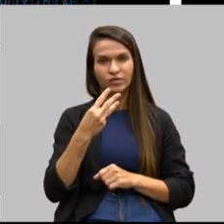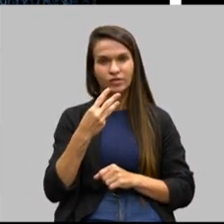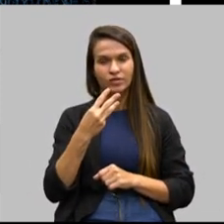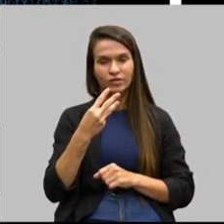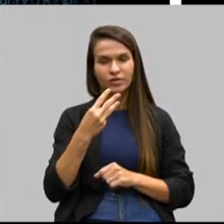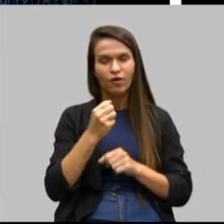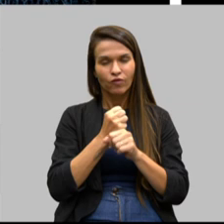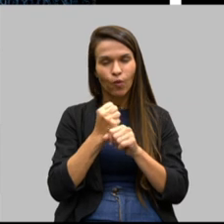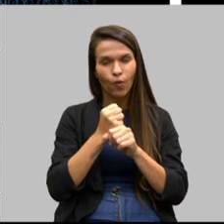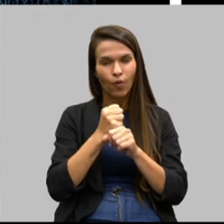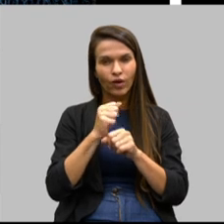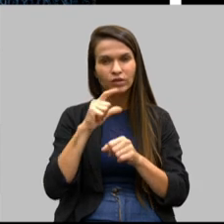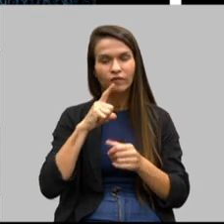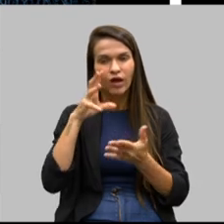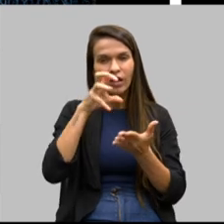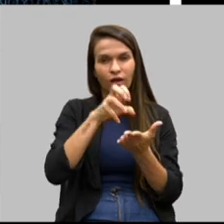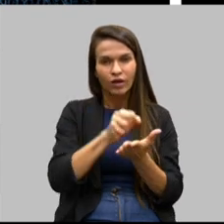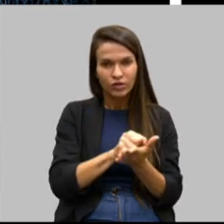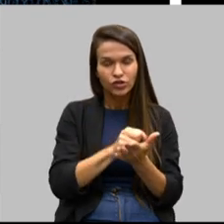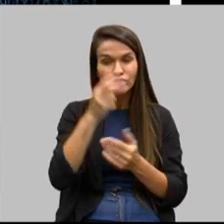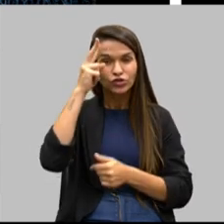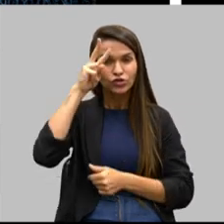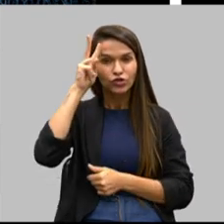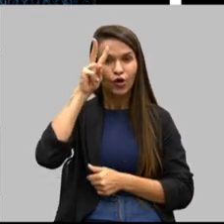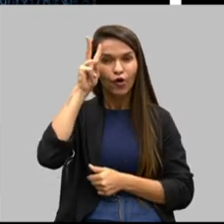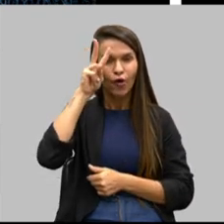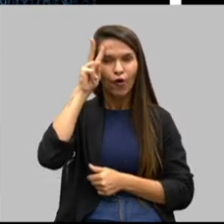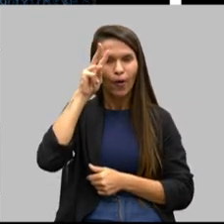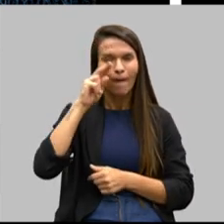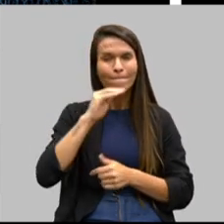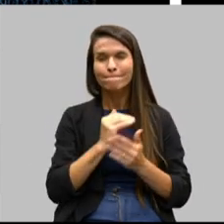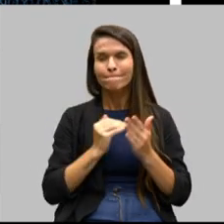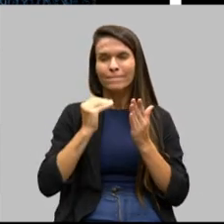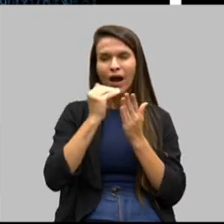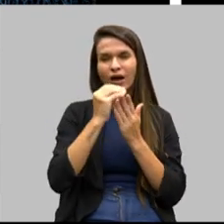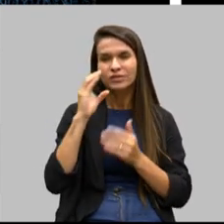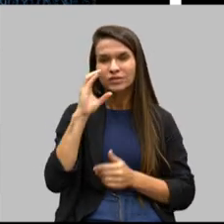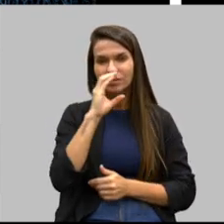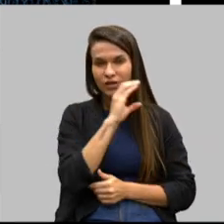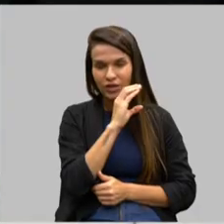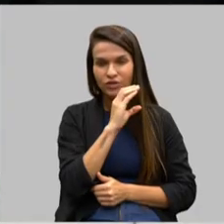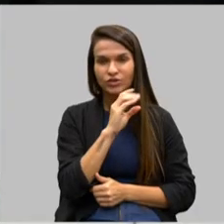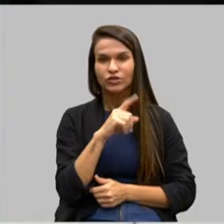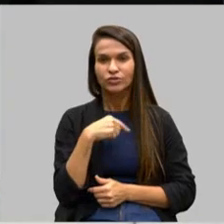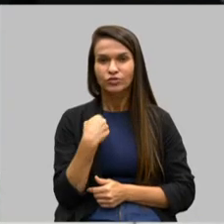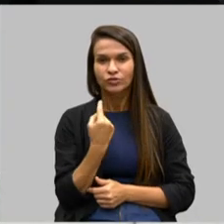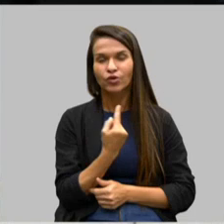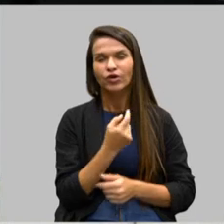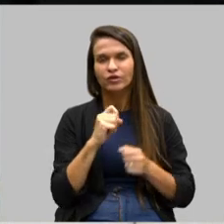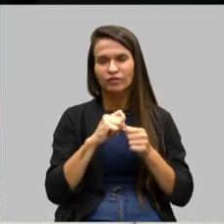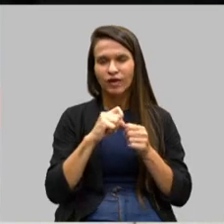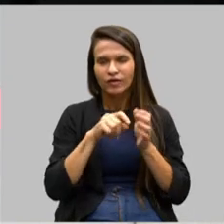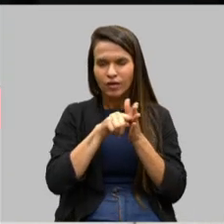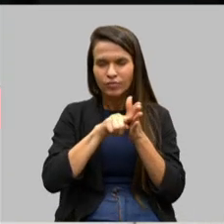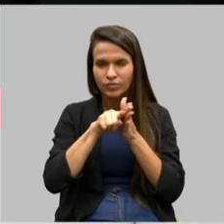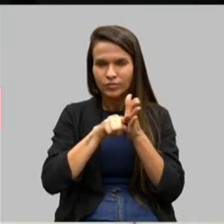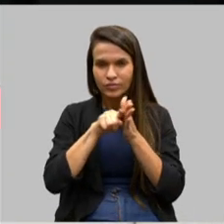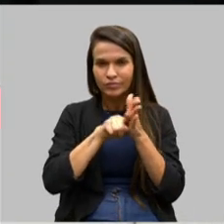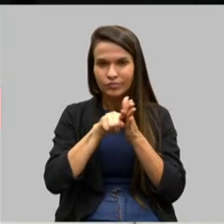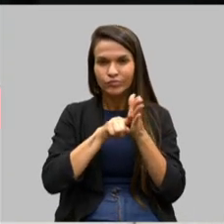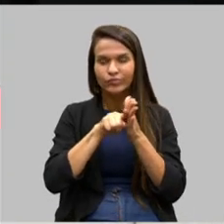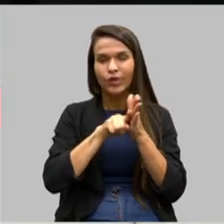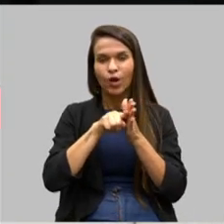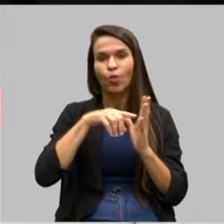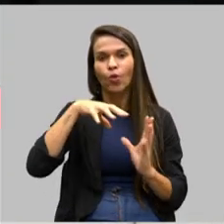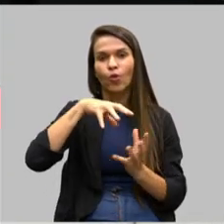os registros históricos. Foi o ano mais quente desde que a gente faz as medições no globo